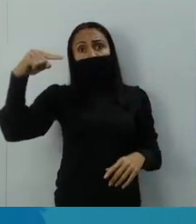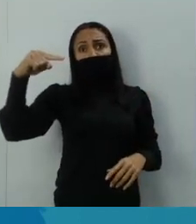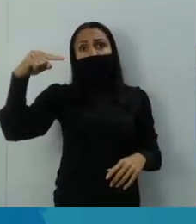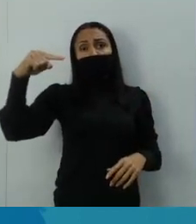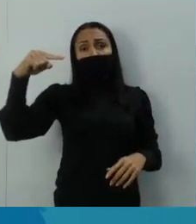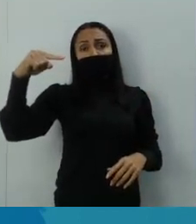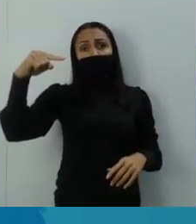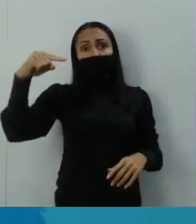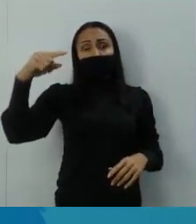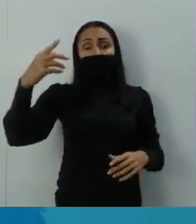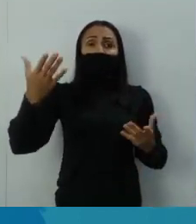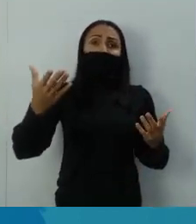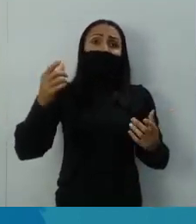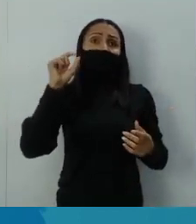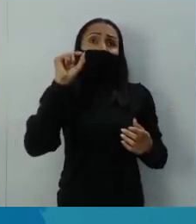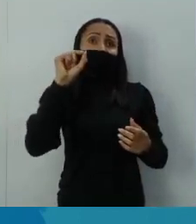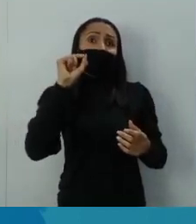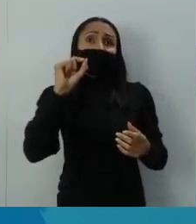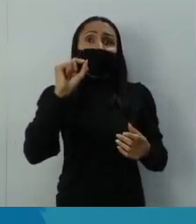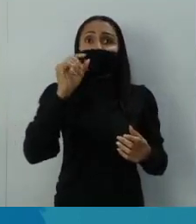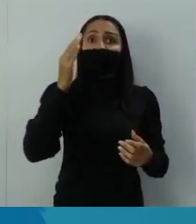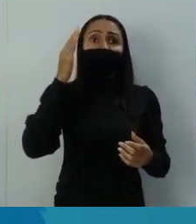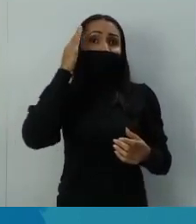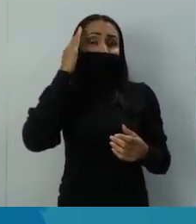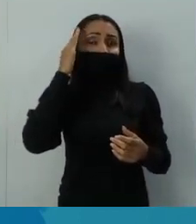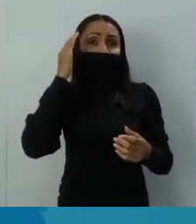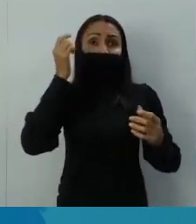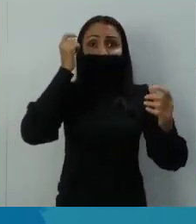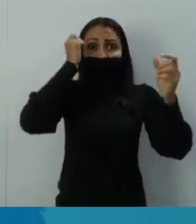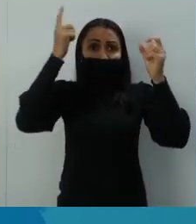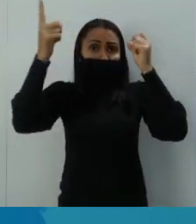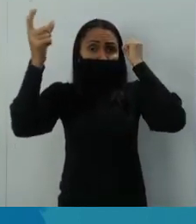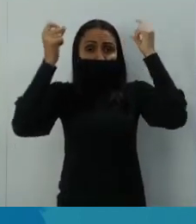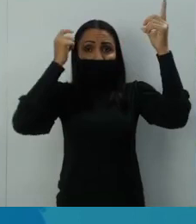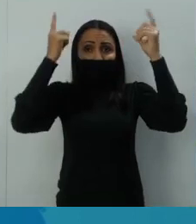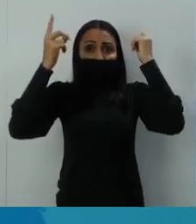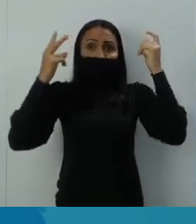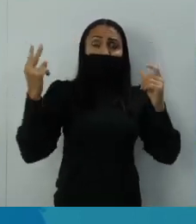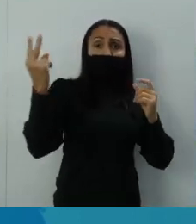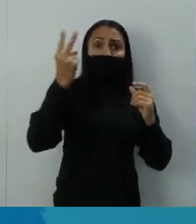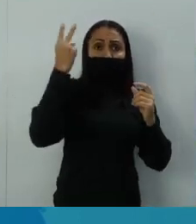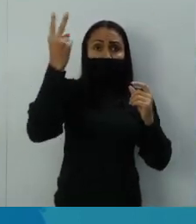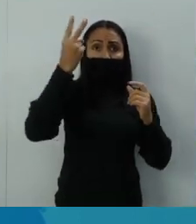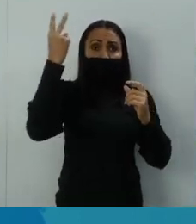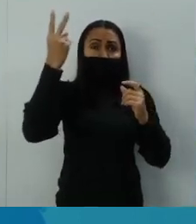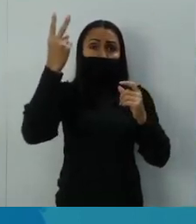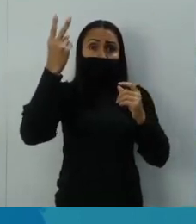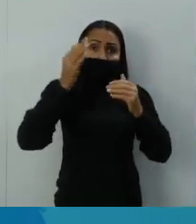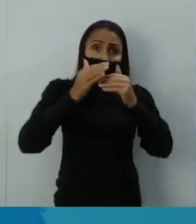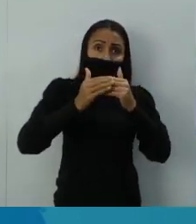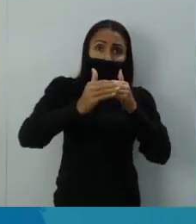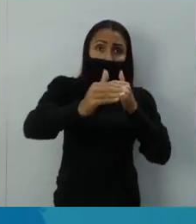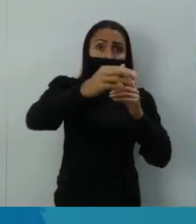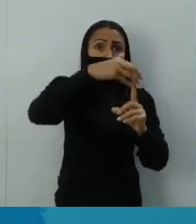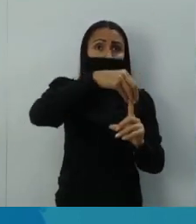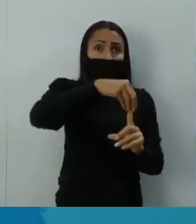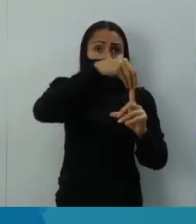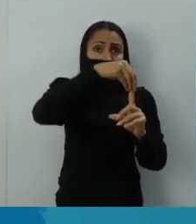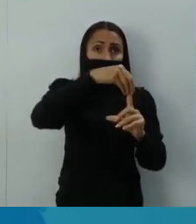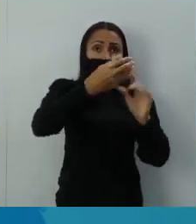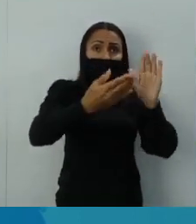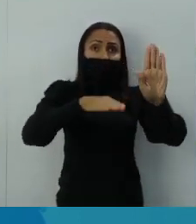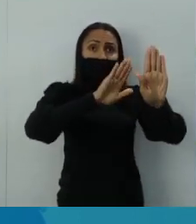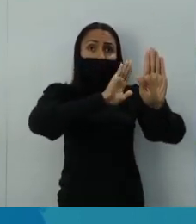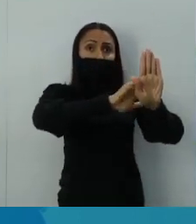que vai determinar? As ideias, os valores e os princípios que estão por trás de cada uma